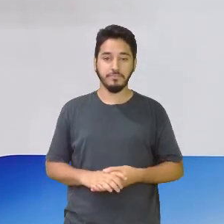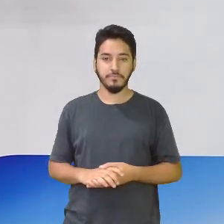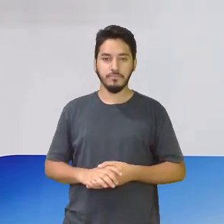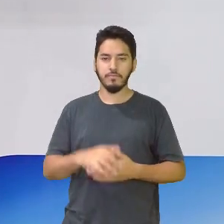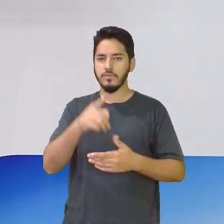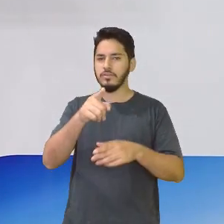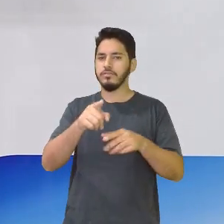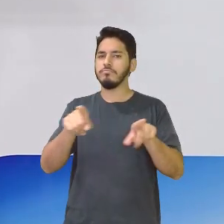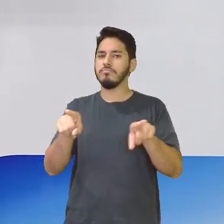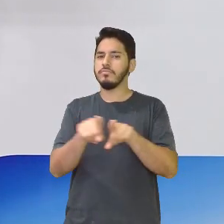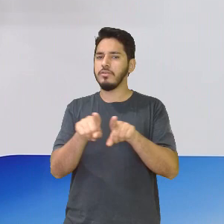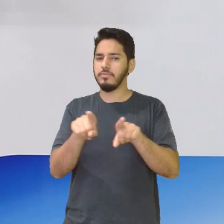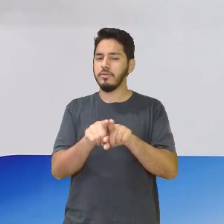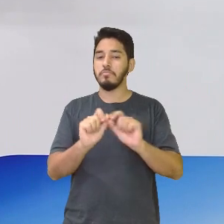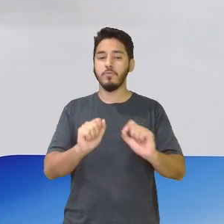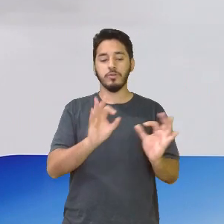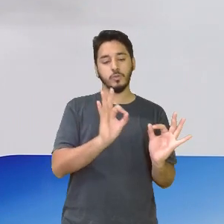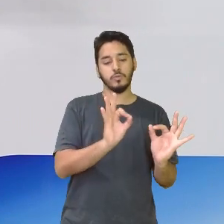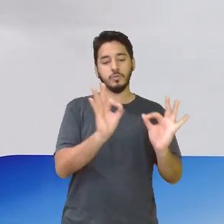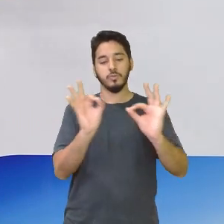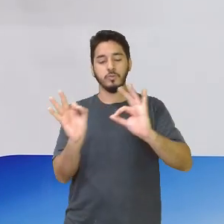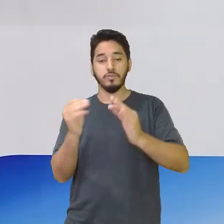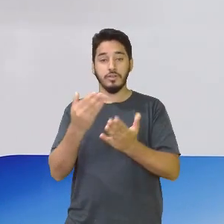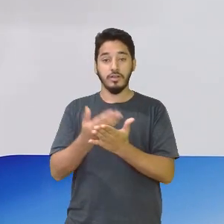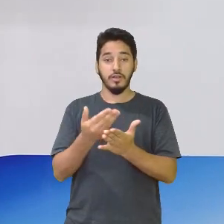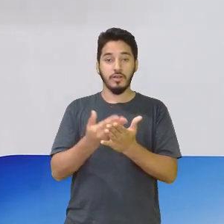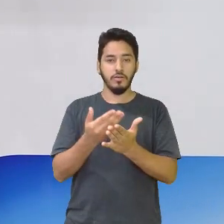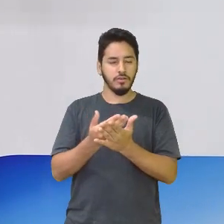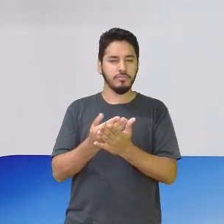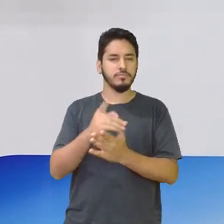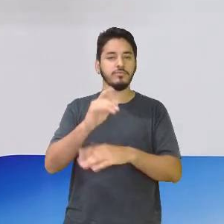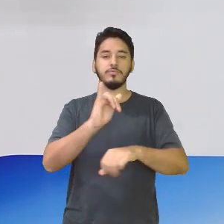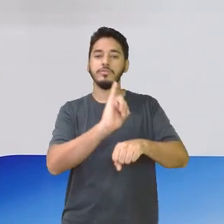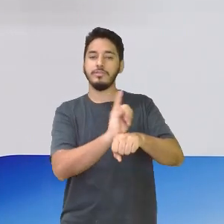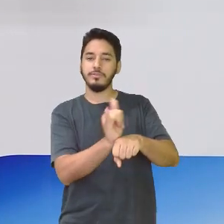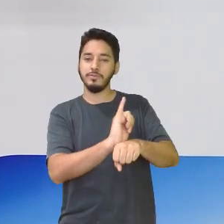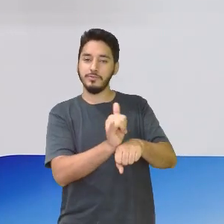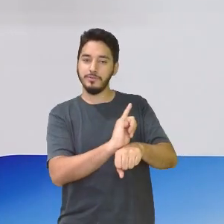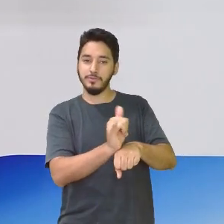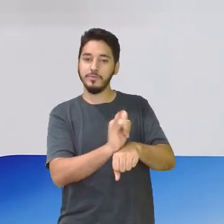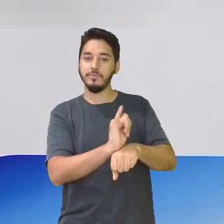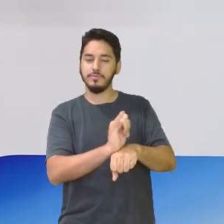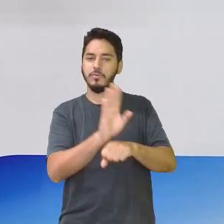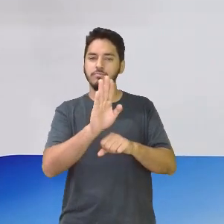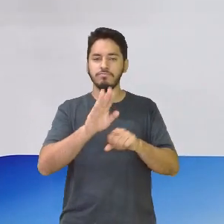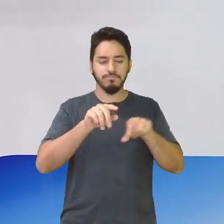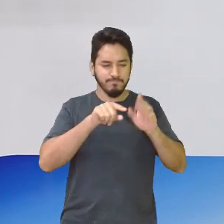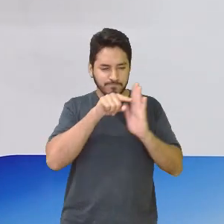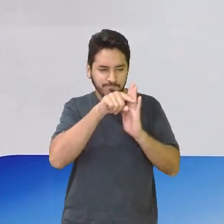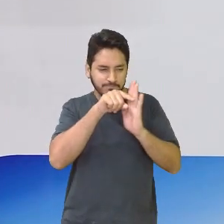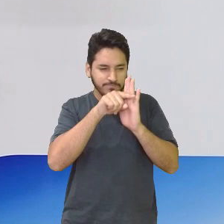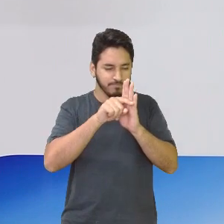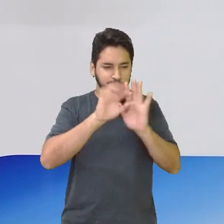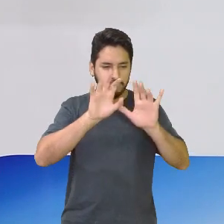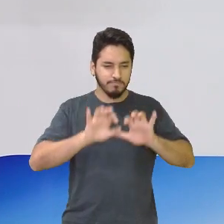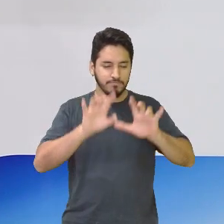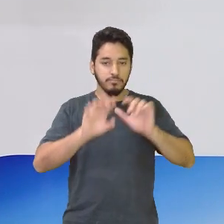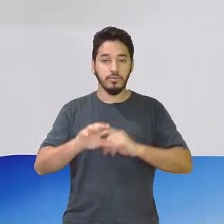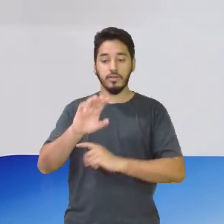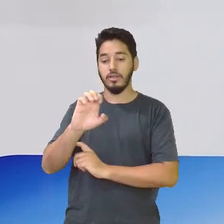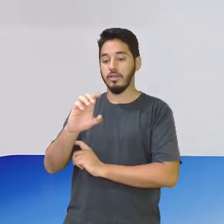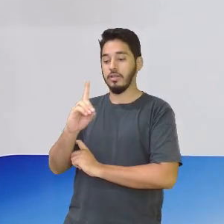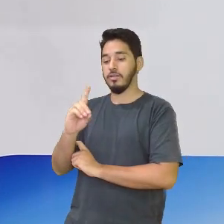também pode assistir nossa aula lá no YouTube. Então, pesquisa Educa Recife, tudo junto